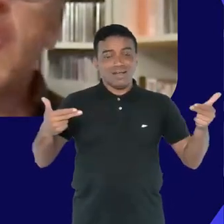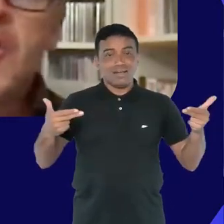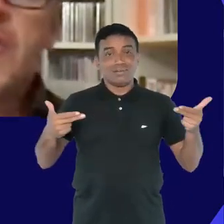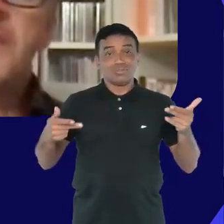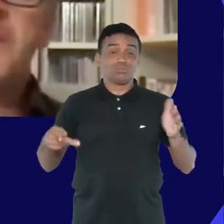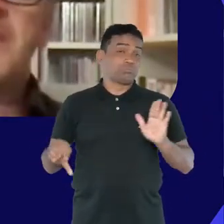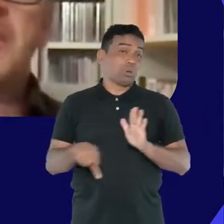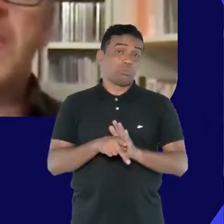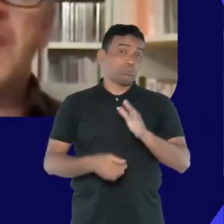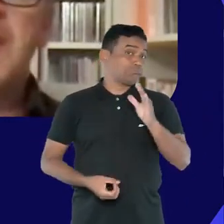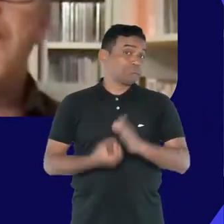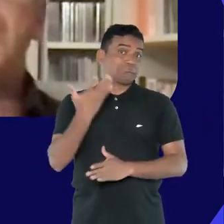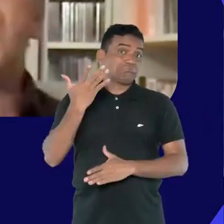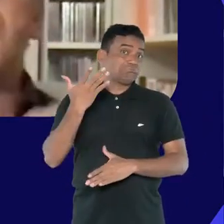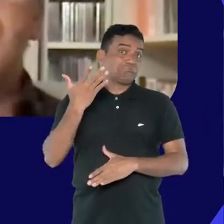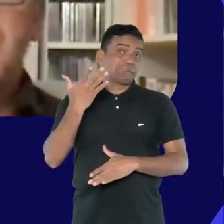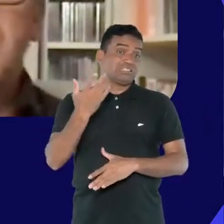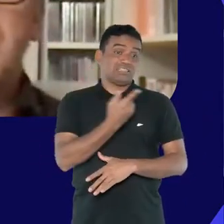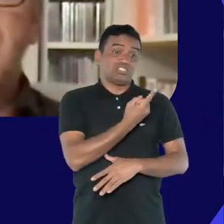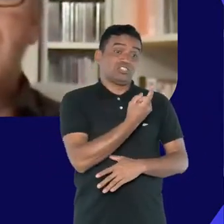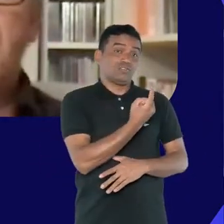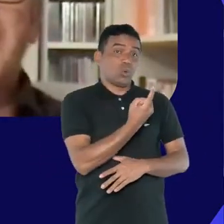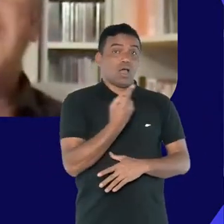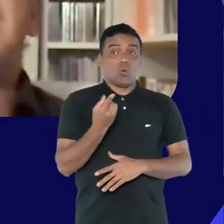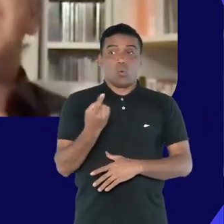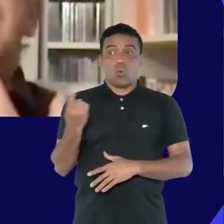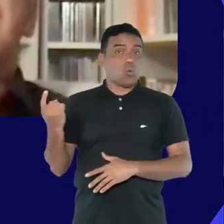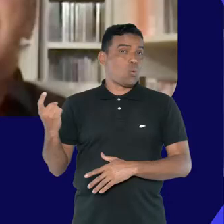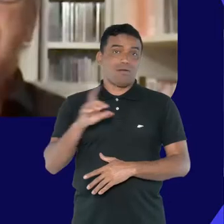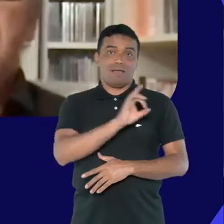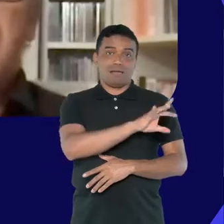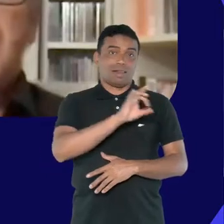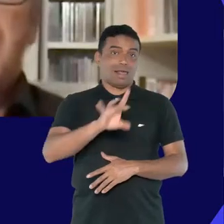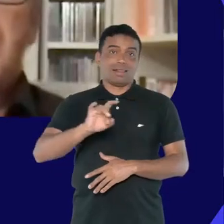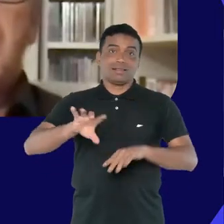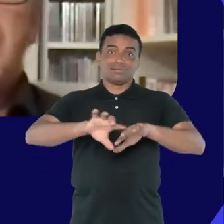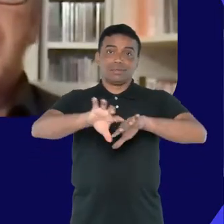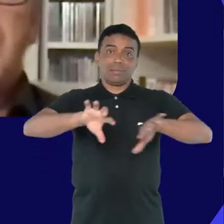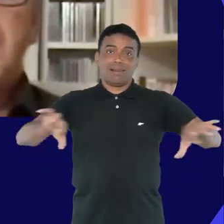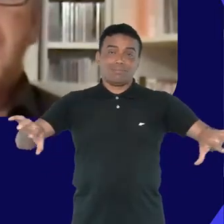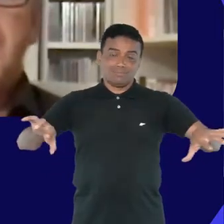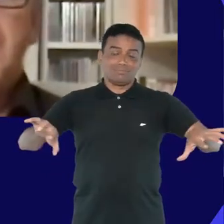si só, ou seja, individualmente, para existir